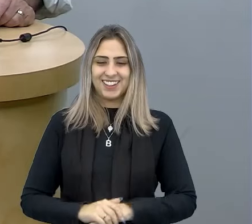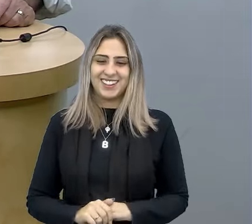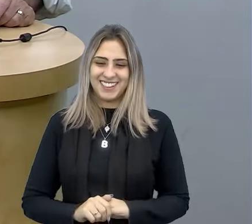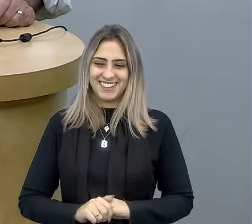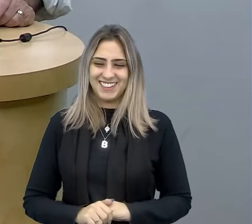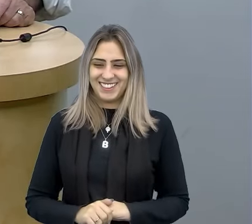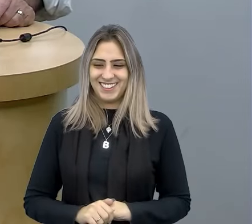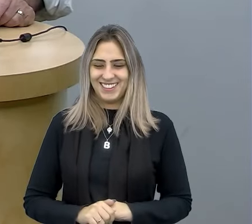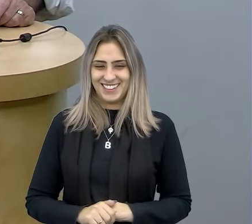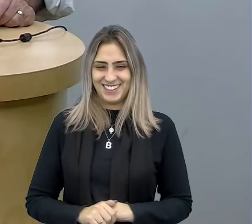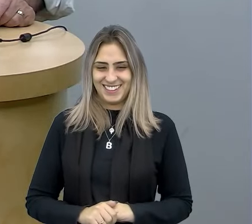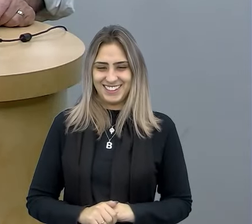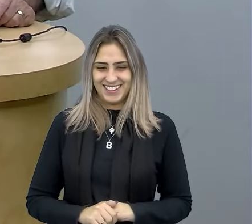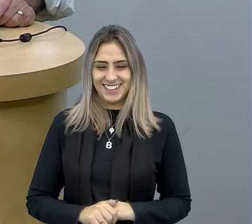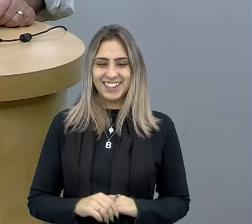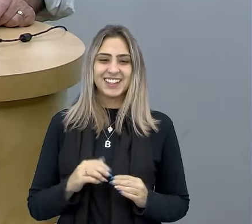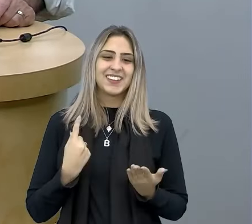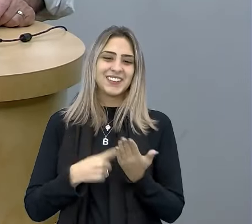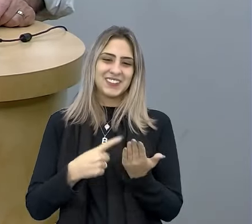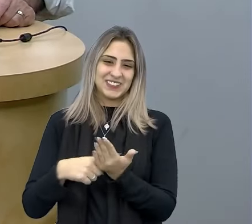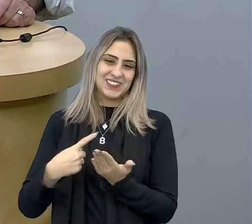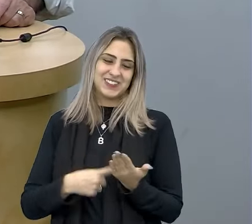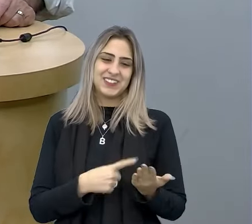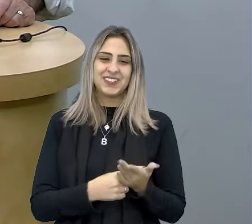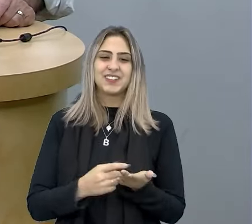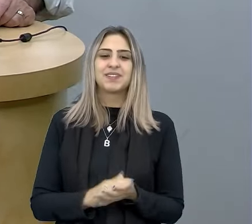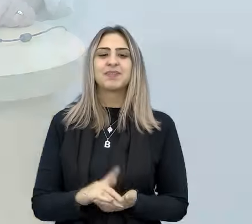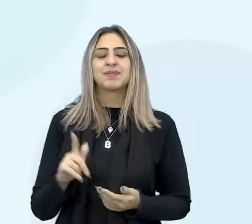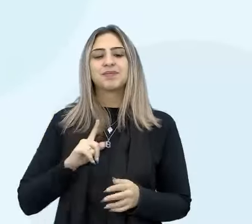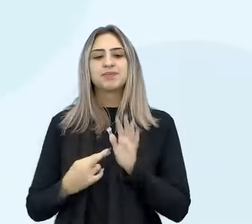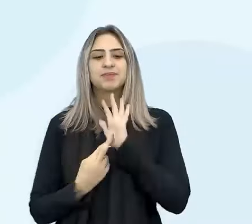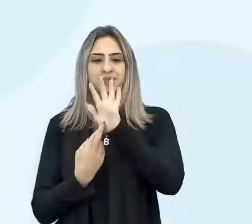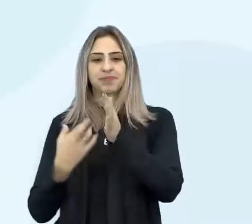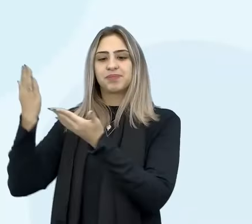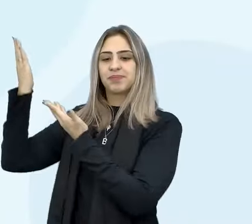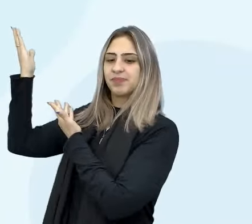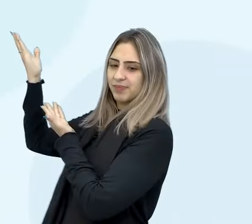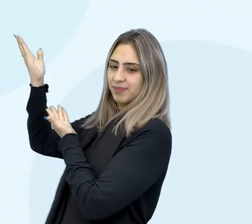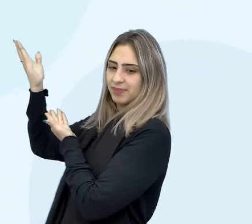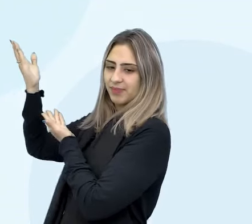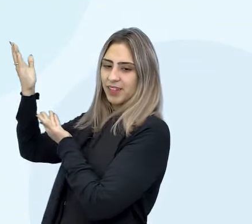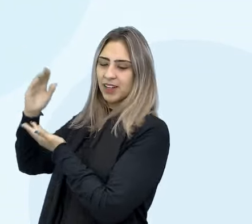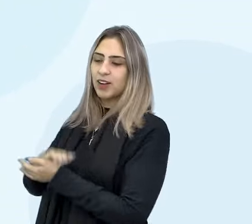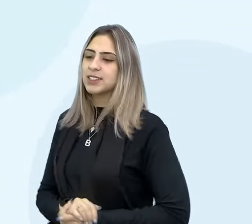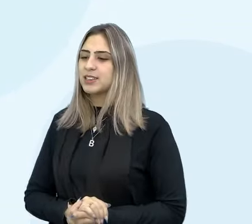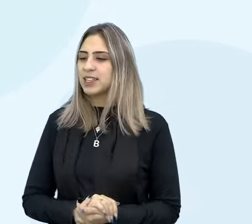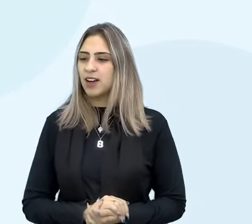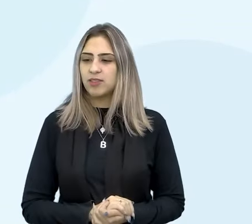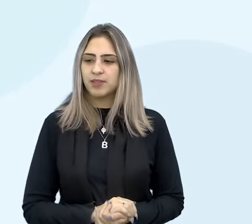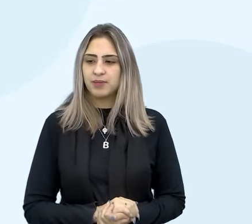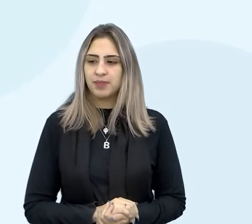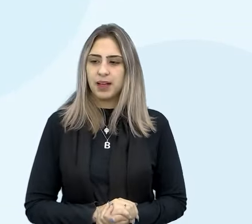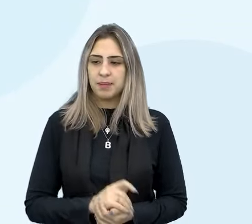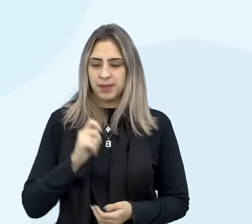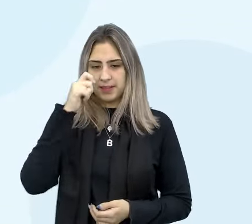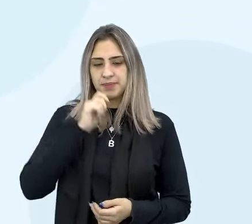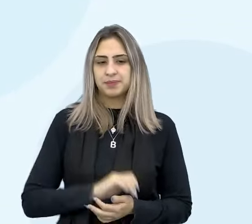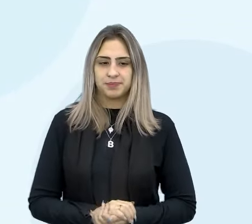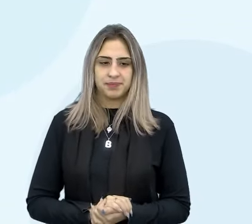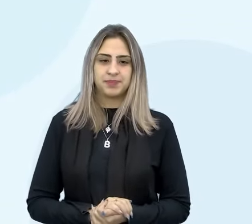Obrigada. Combinado. Temos as referências, né, professor Vanderlei? Isso, temos as nossas